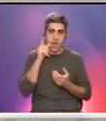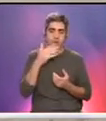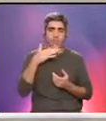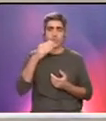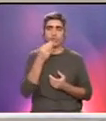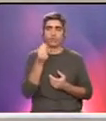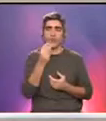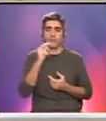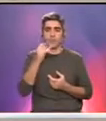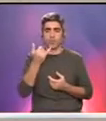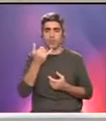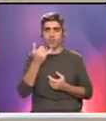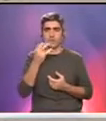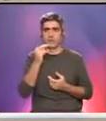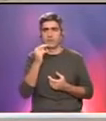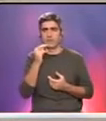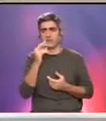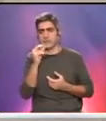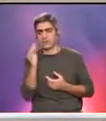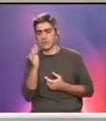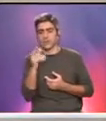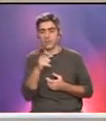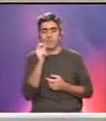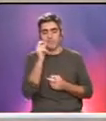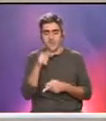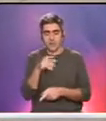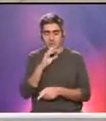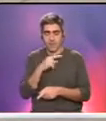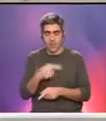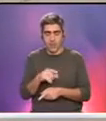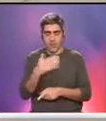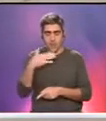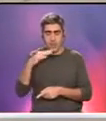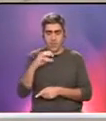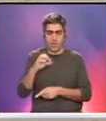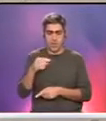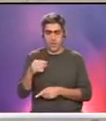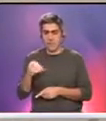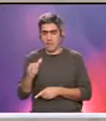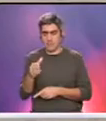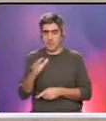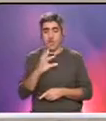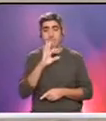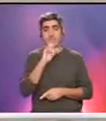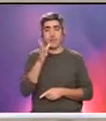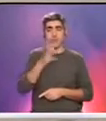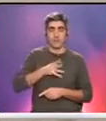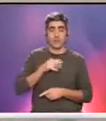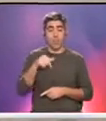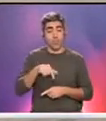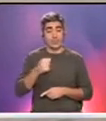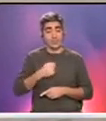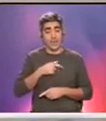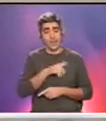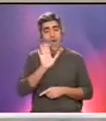30 anos, 30 e poucos anos, pai de um menino de 8, possivelmente agora terá 9 ou 10 anos. Pois muito bem, a mãe disse-me que hoje, sábado, eu